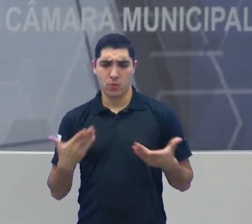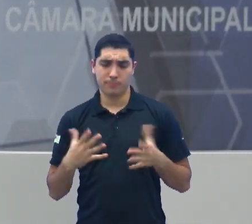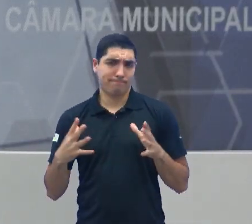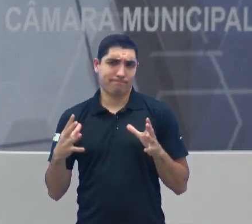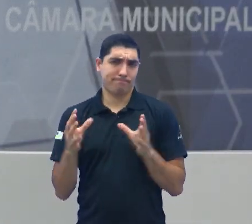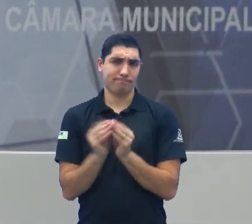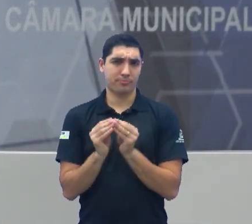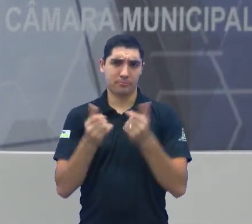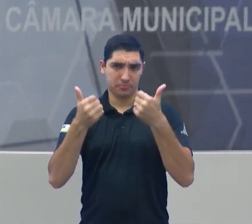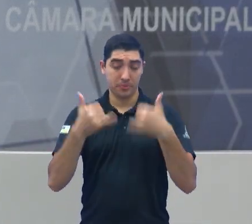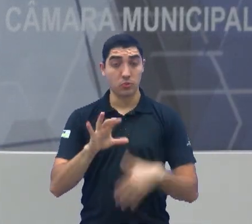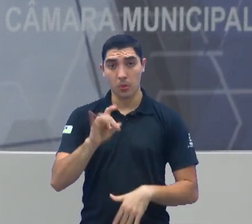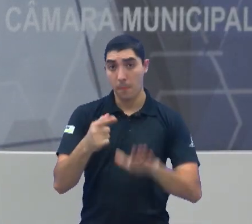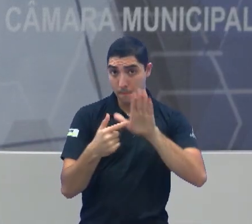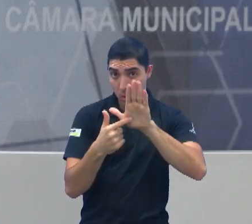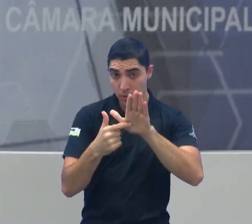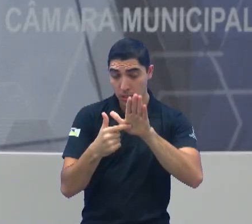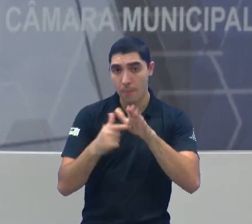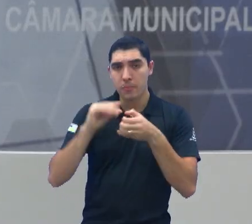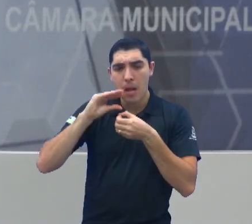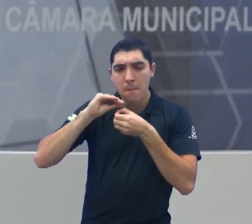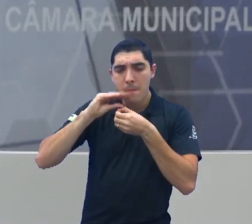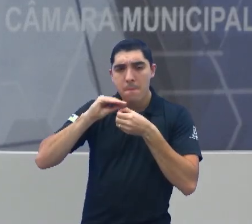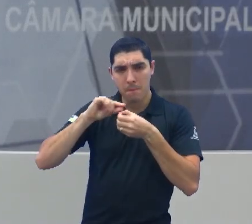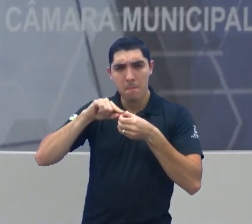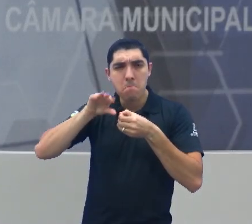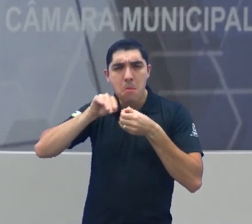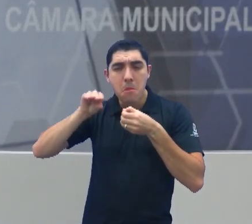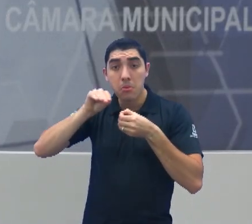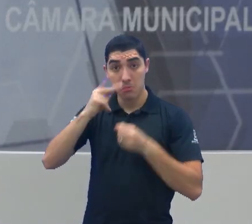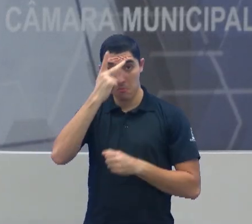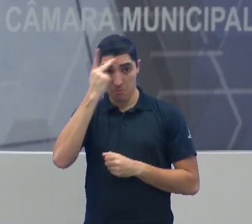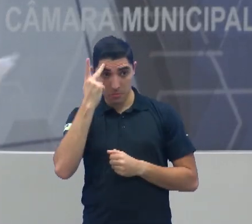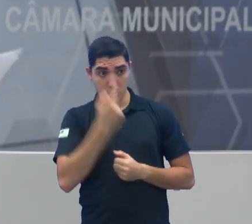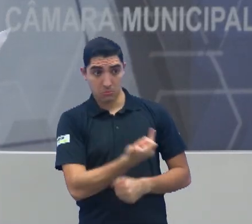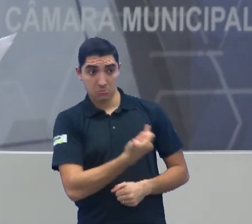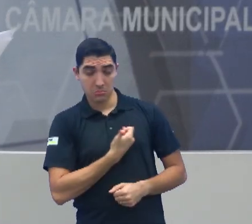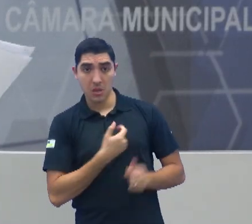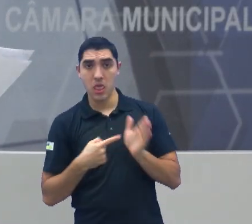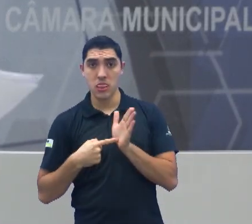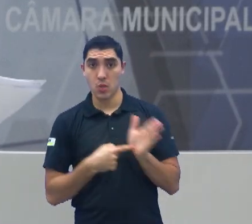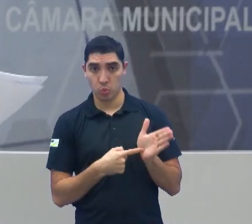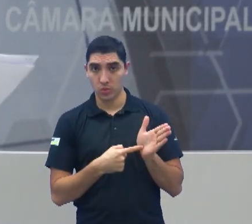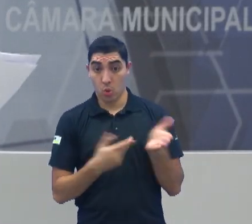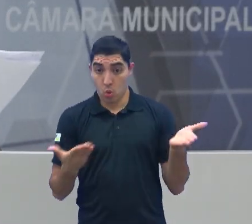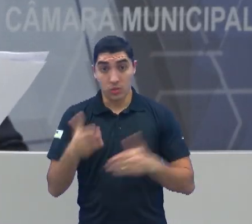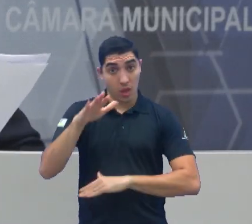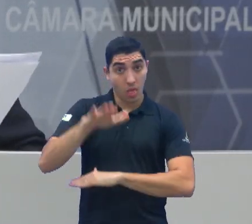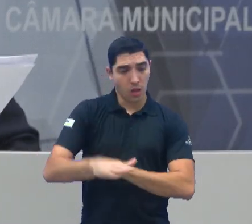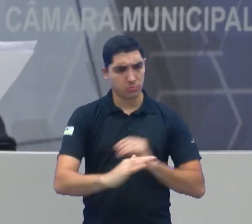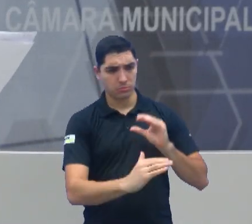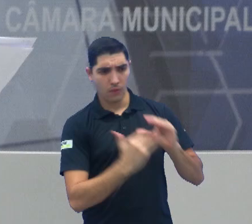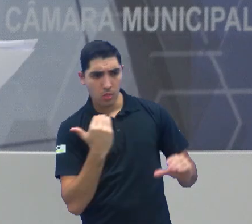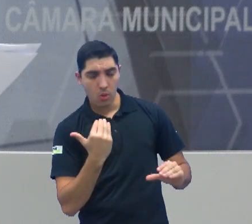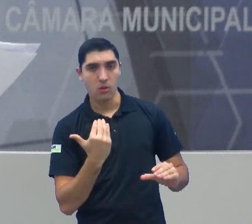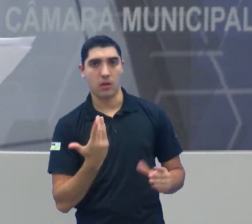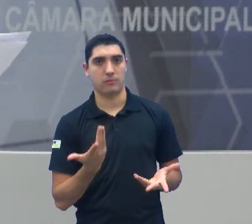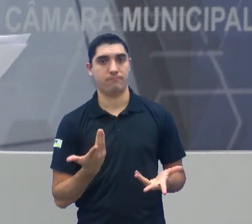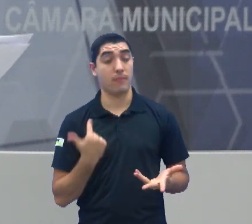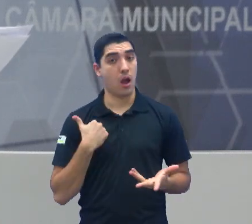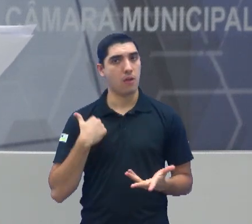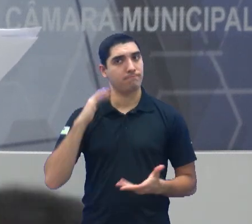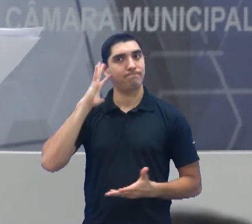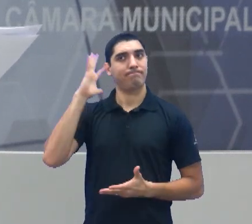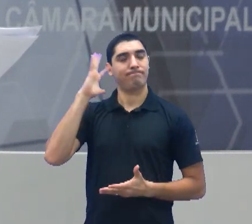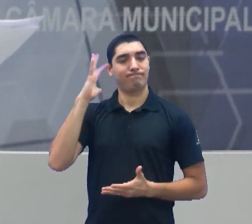um áudio aqui, uma denúncia que eu recebi no meu gabinete hoje pela tarde, e queria também fazer aqui um grito de socorro em nome dessas